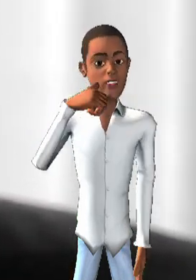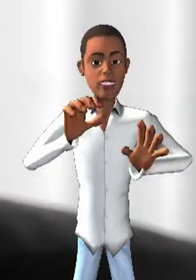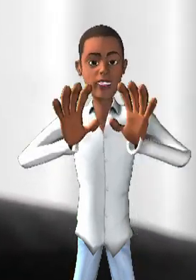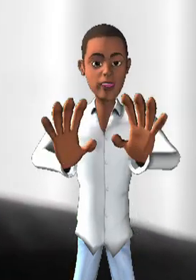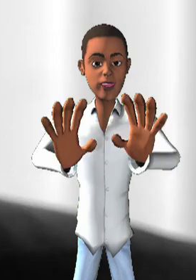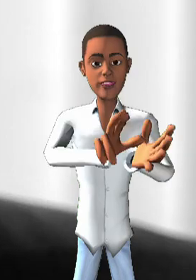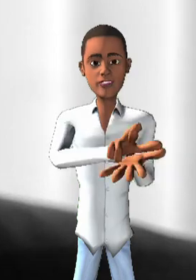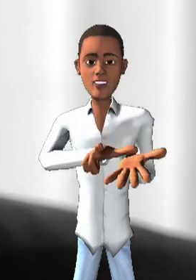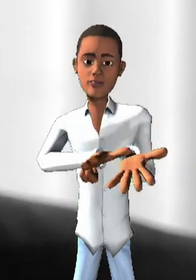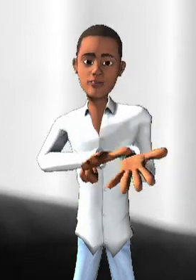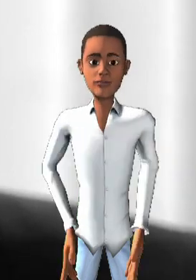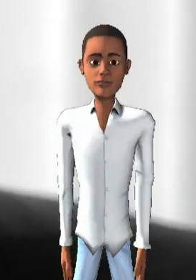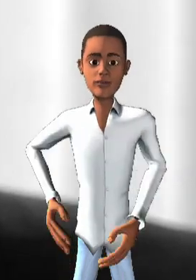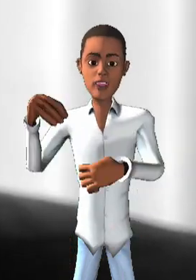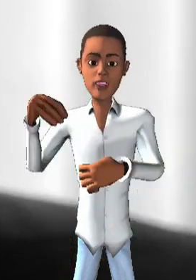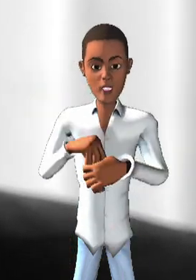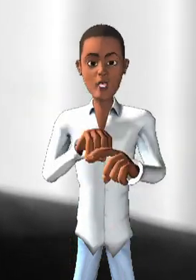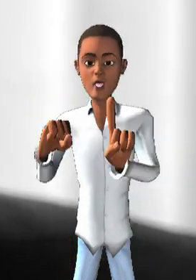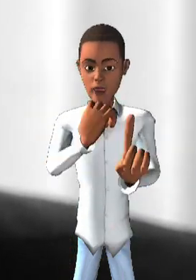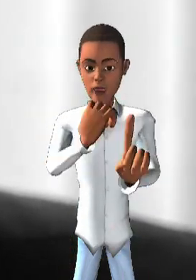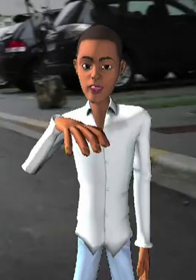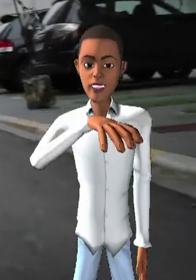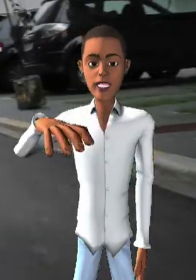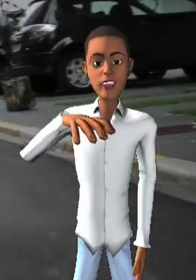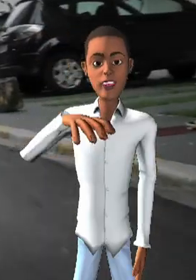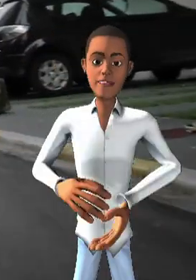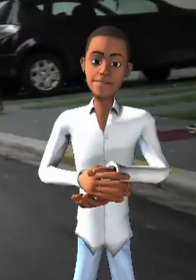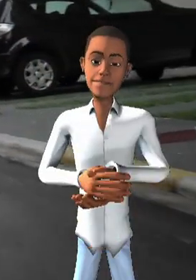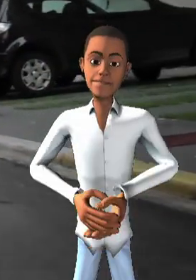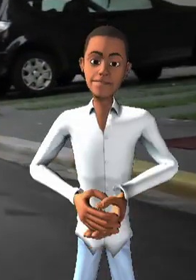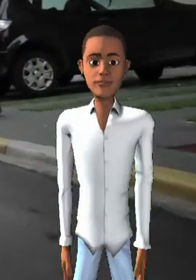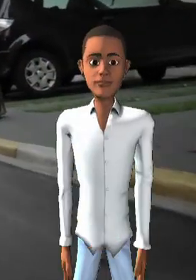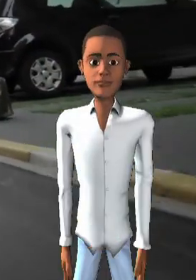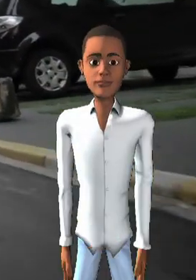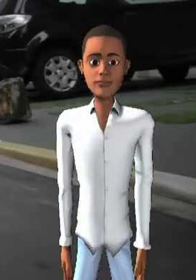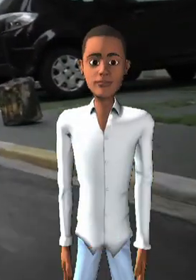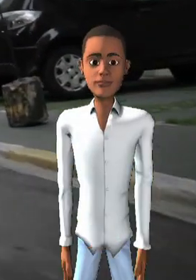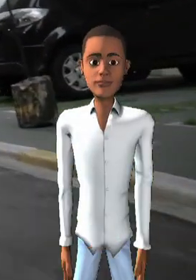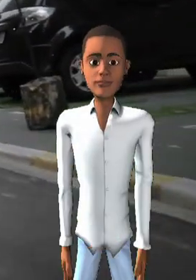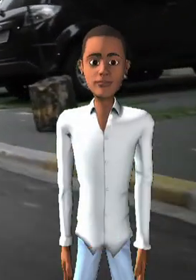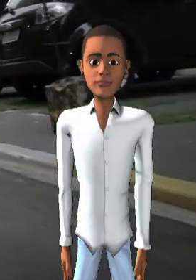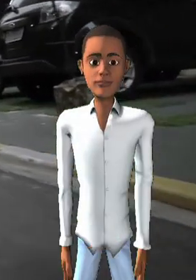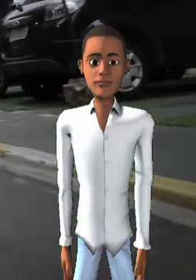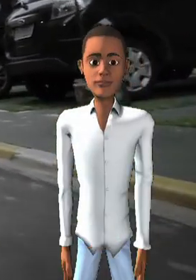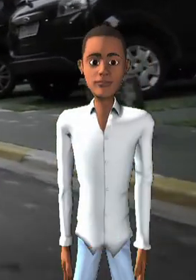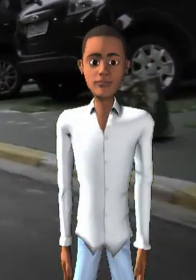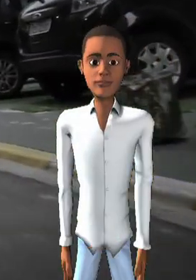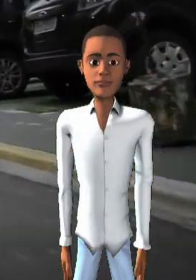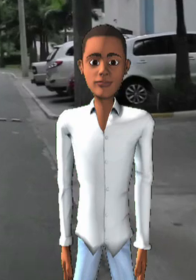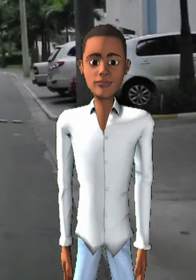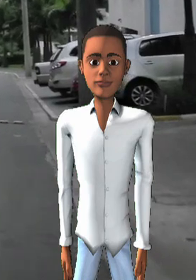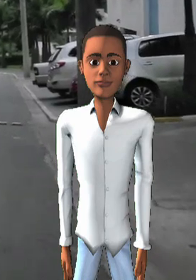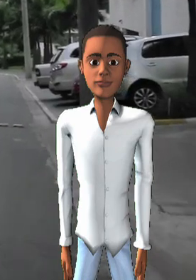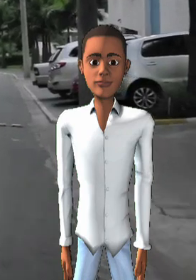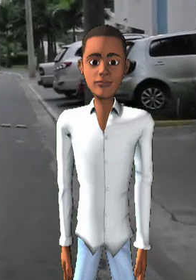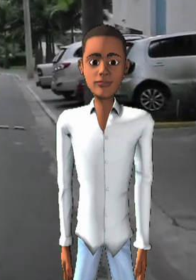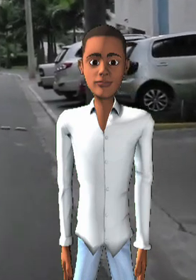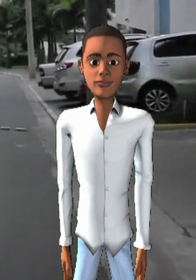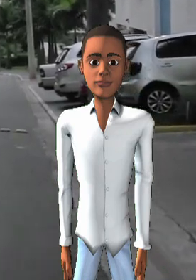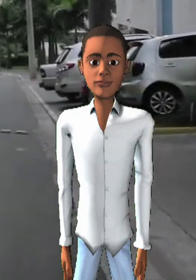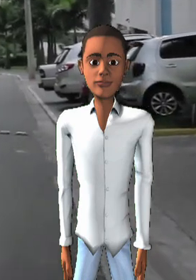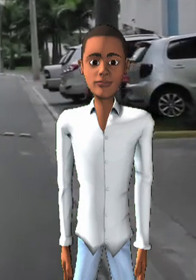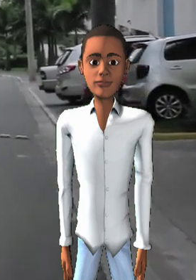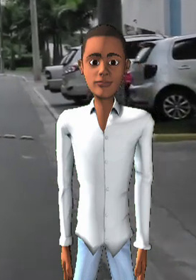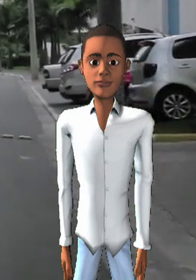diferentes possibilidades de ser homem e ser mulher na nossa sociedade. Dia. Homem caminha pela rua. Não querem 27 anos,